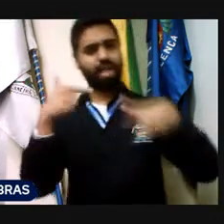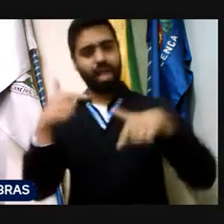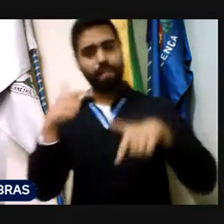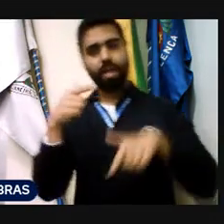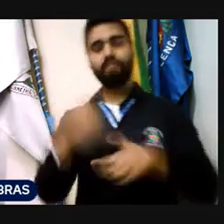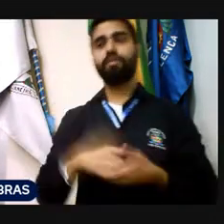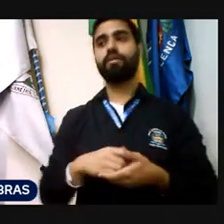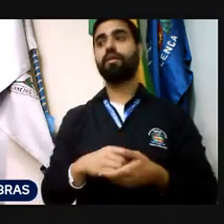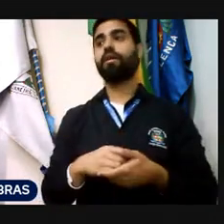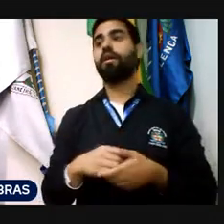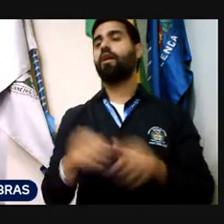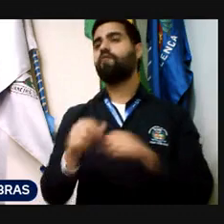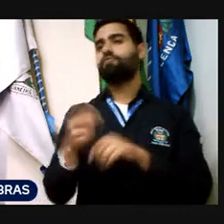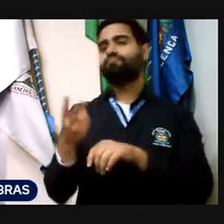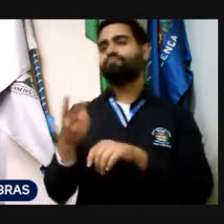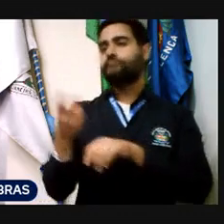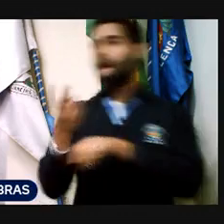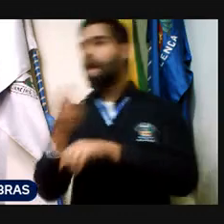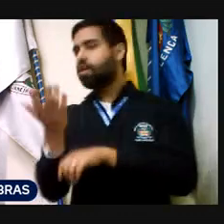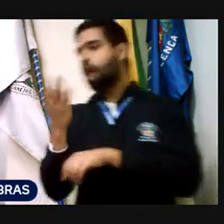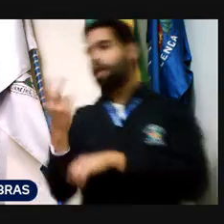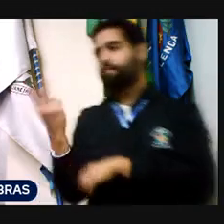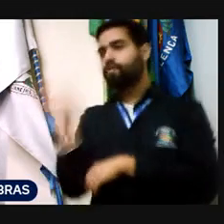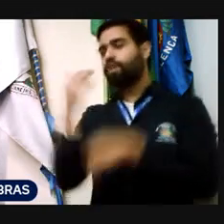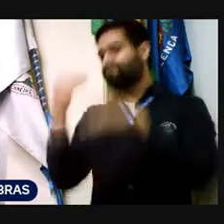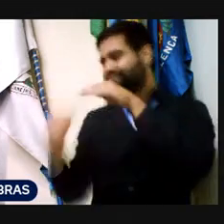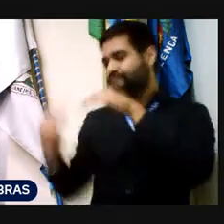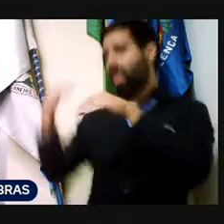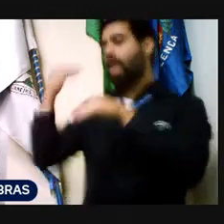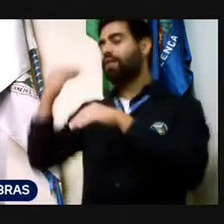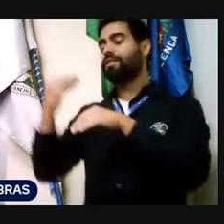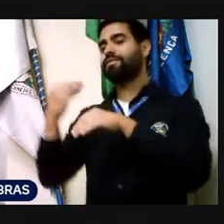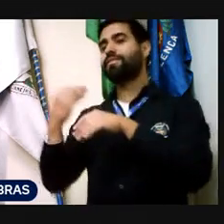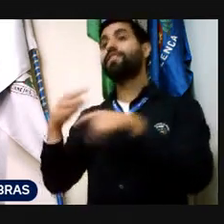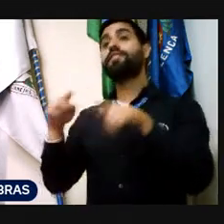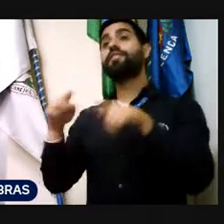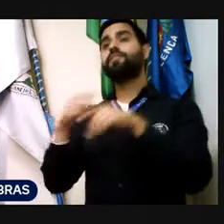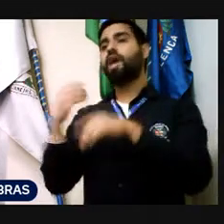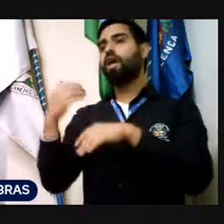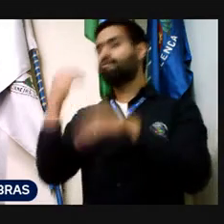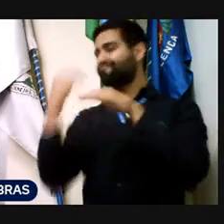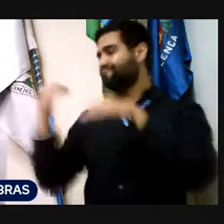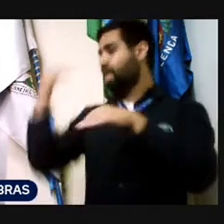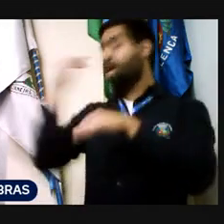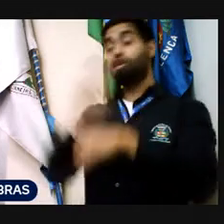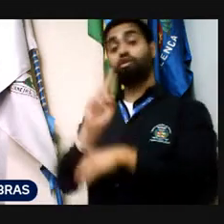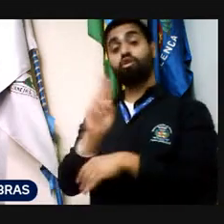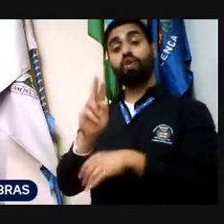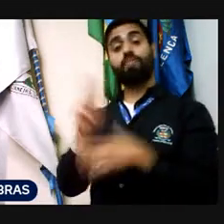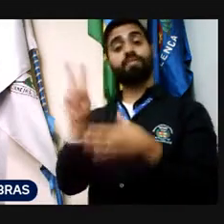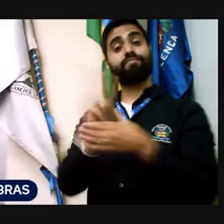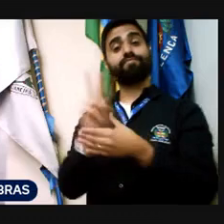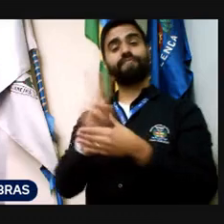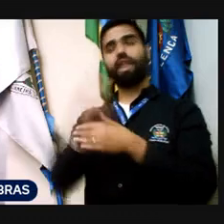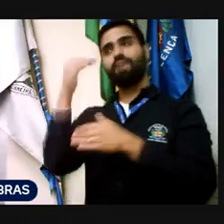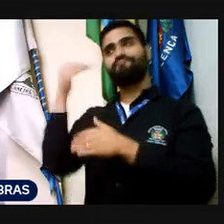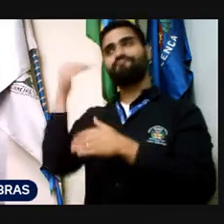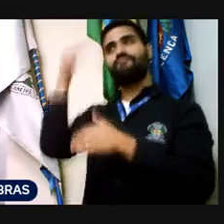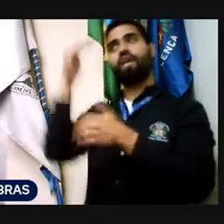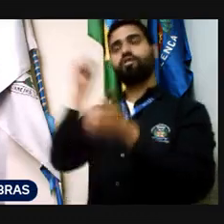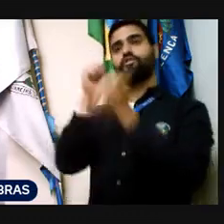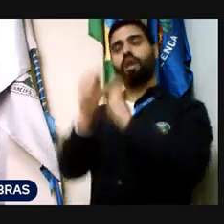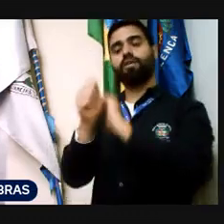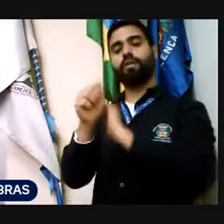determinação, partiu em busca de suas vitórias e superação de seus limites, elevando o nome do nosso município no cenário esportivo.